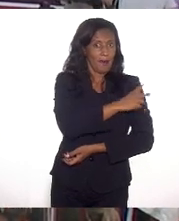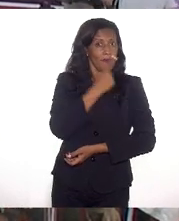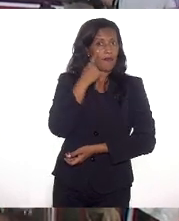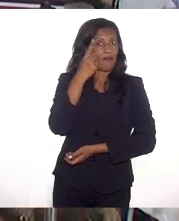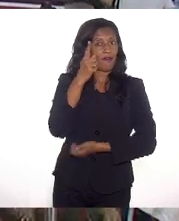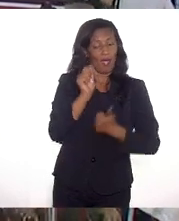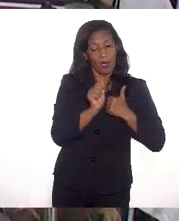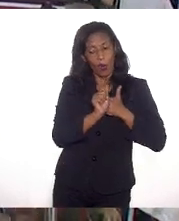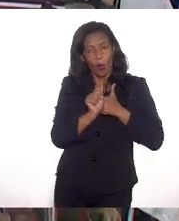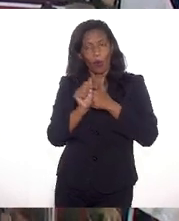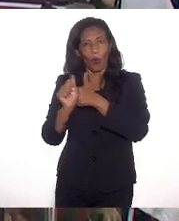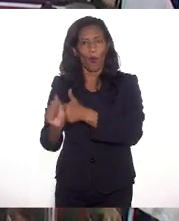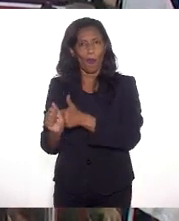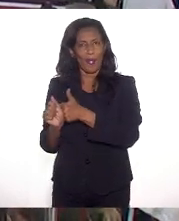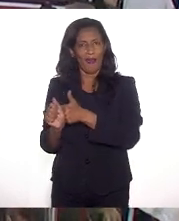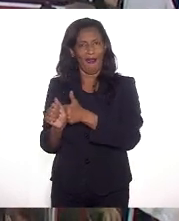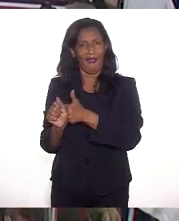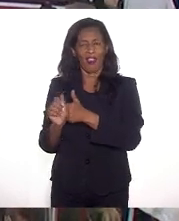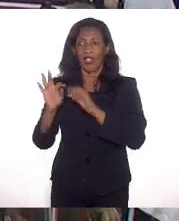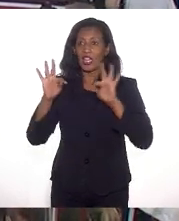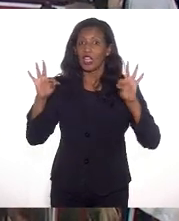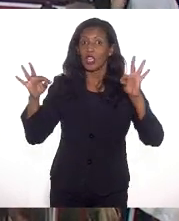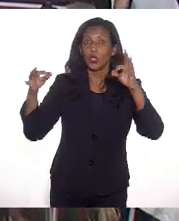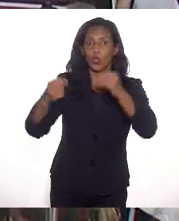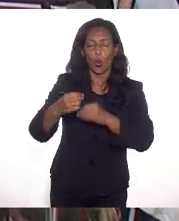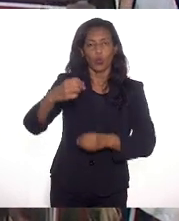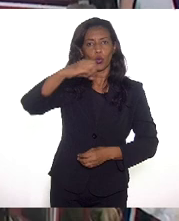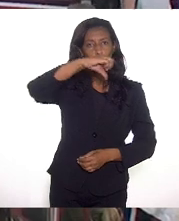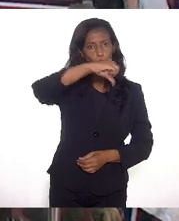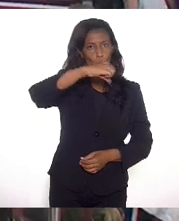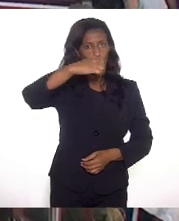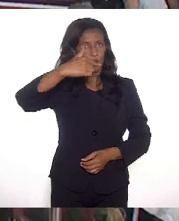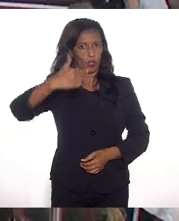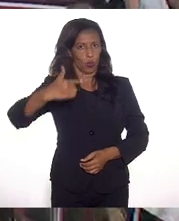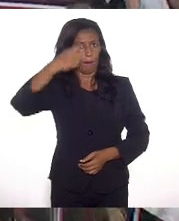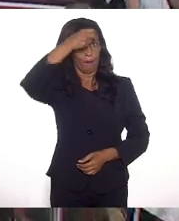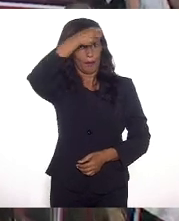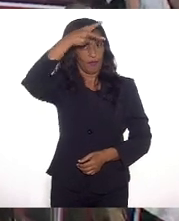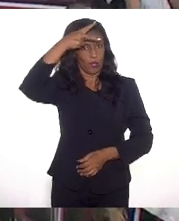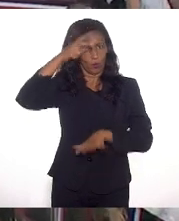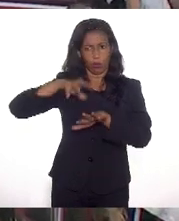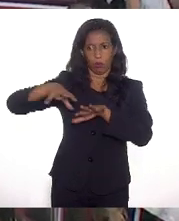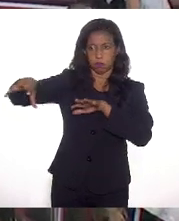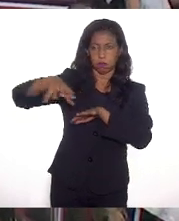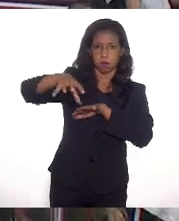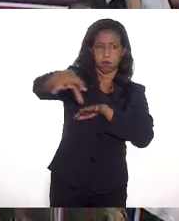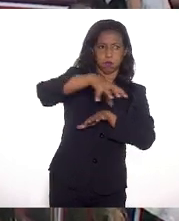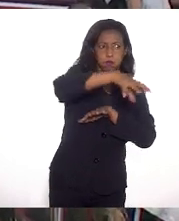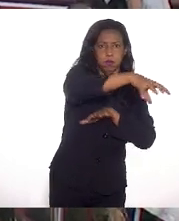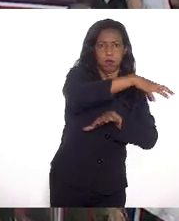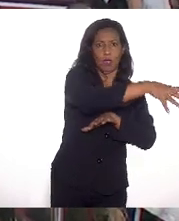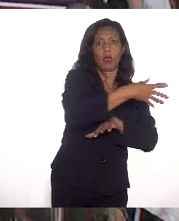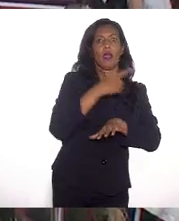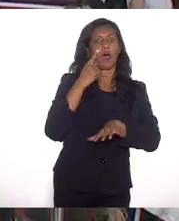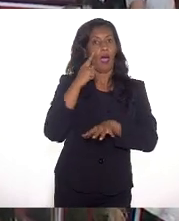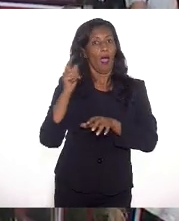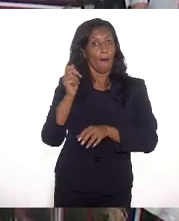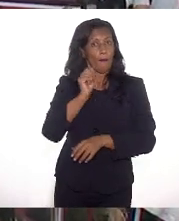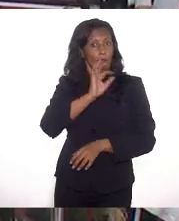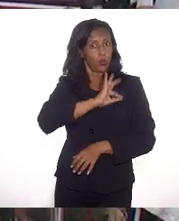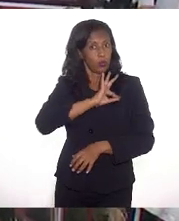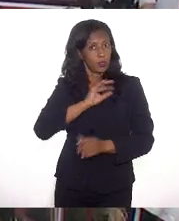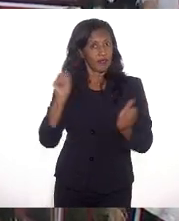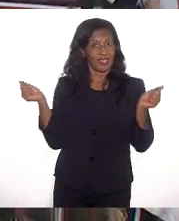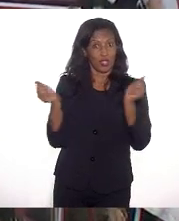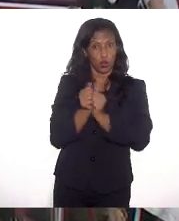a entrega em todos os 92 municípios, para que a gente não tenha possibilidade de roubo, furto, de fraude.